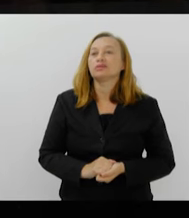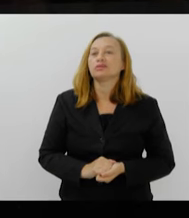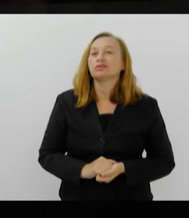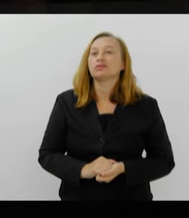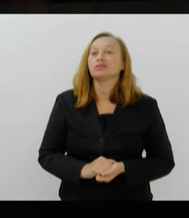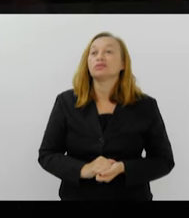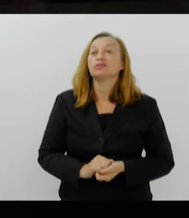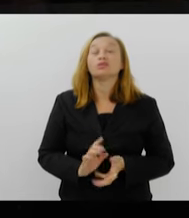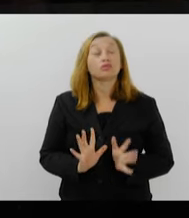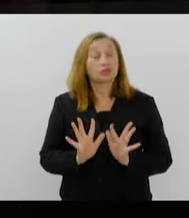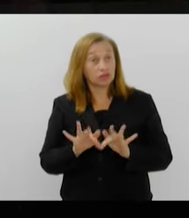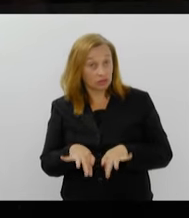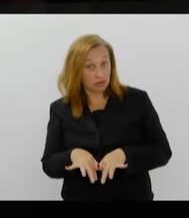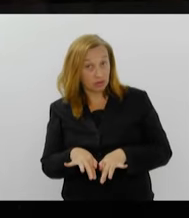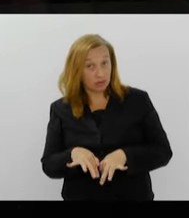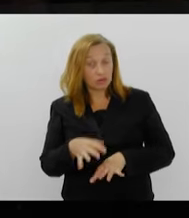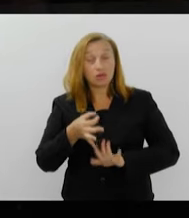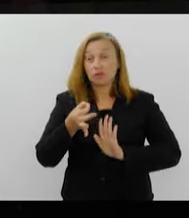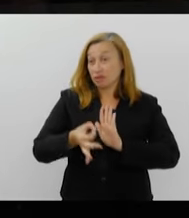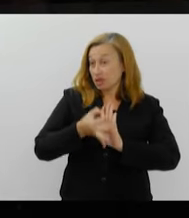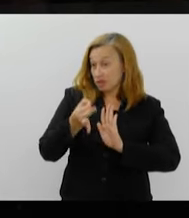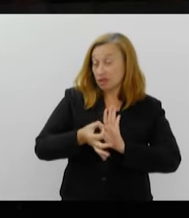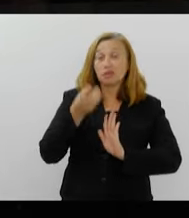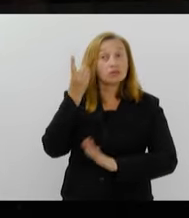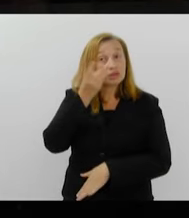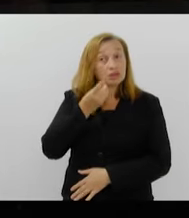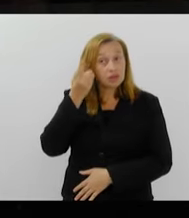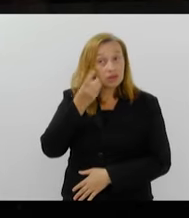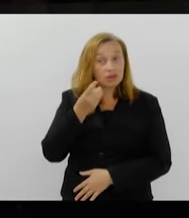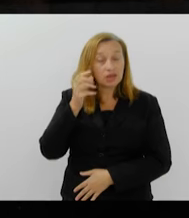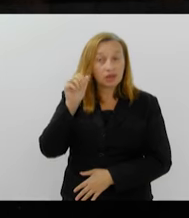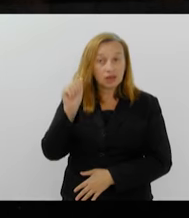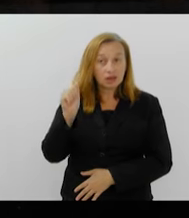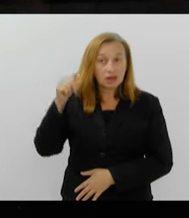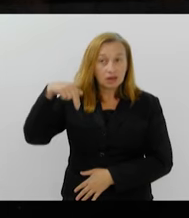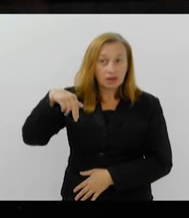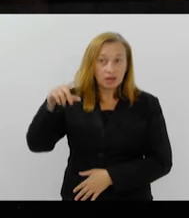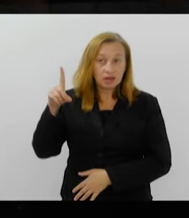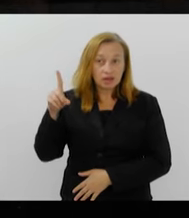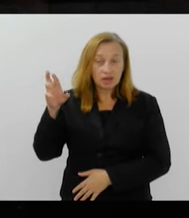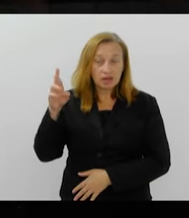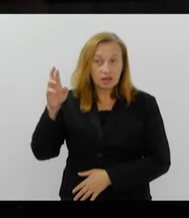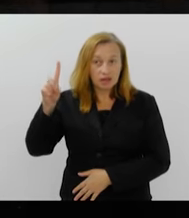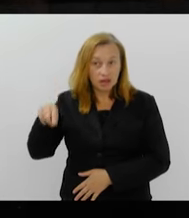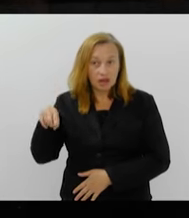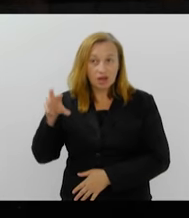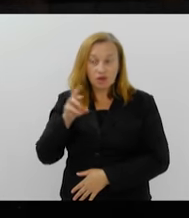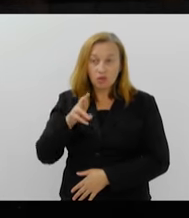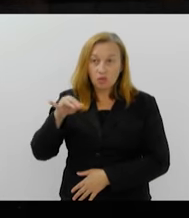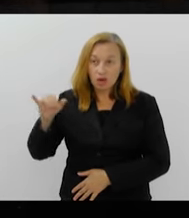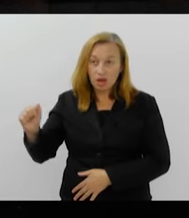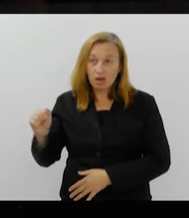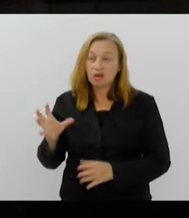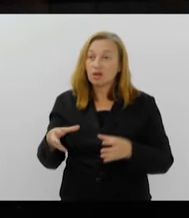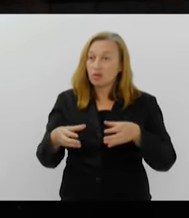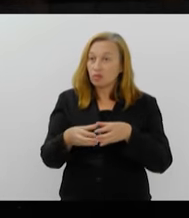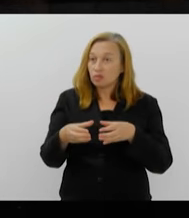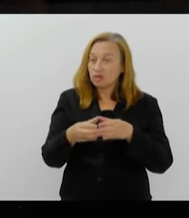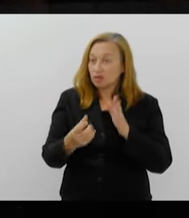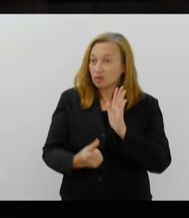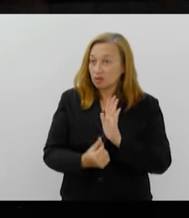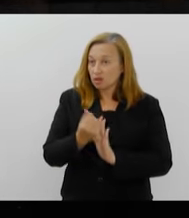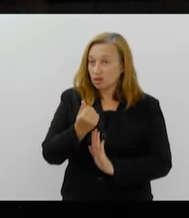No final do parecer do deputado André Correia, na Comissão de Orçamento, onde sou